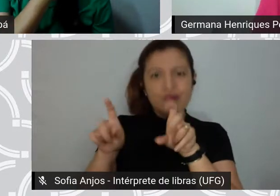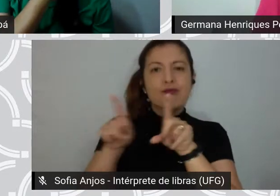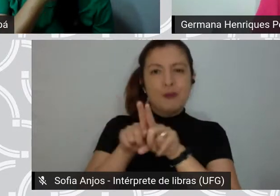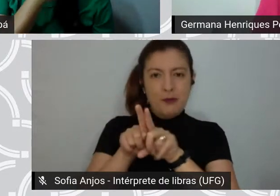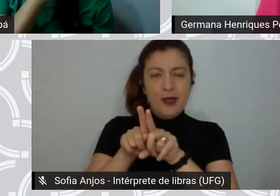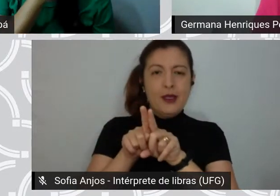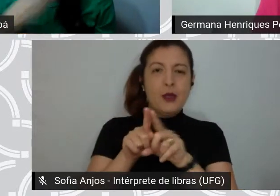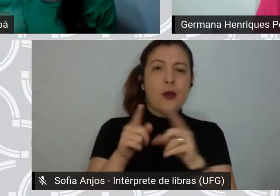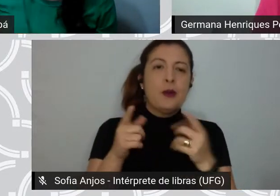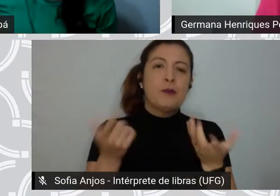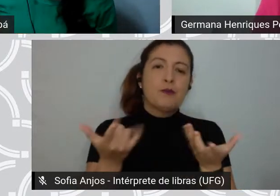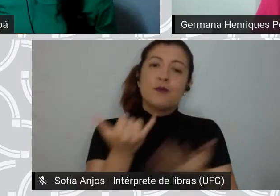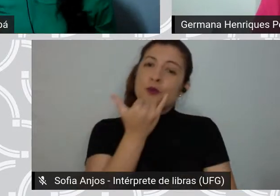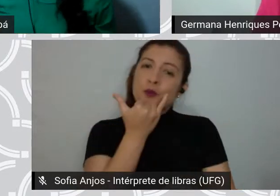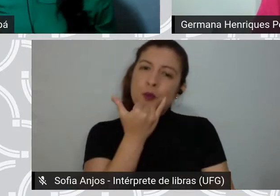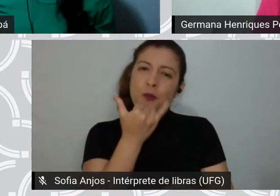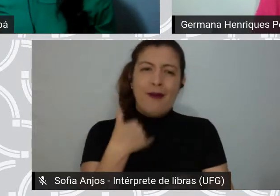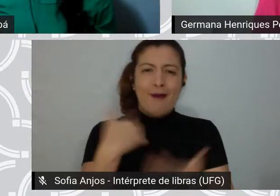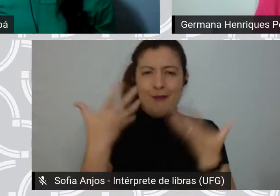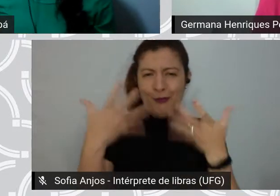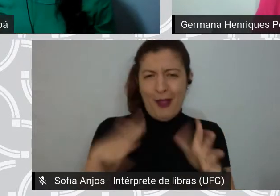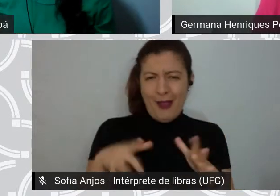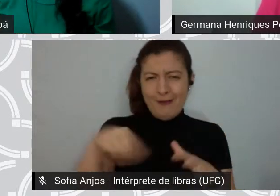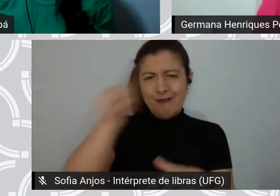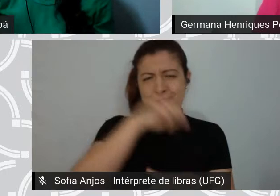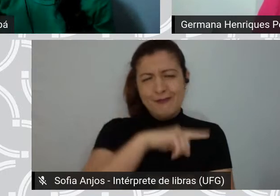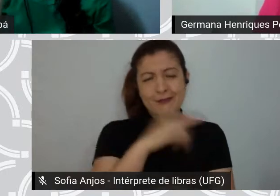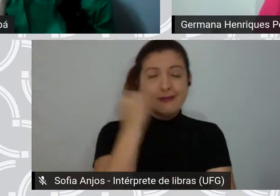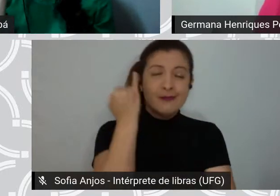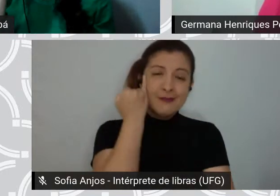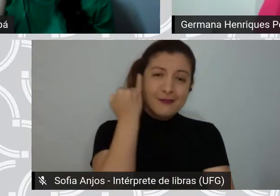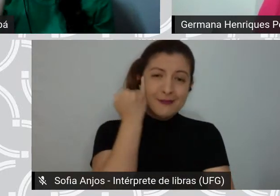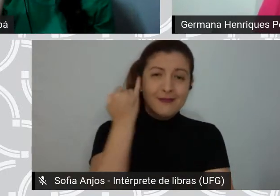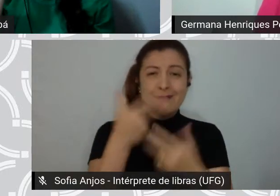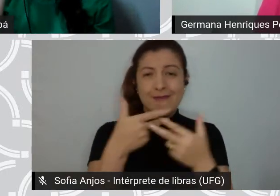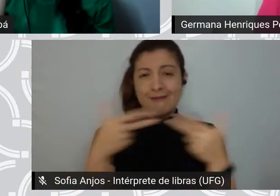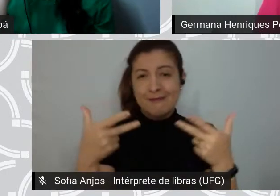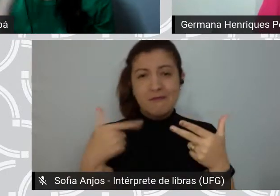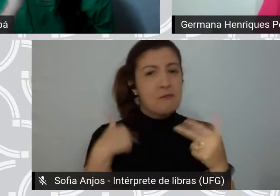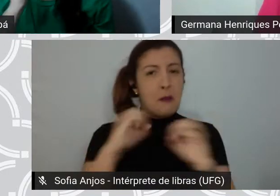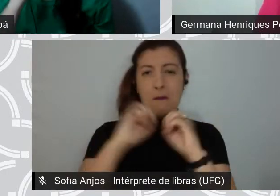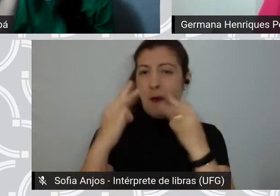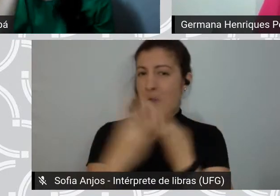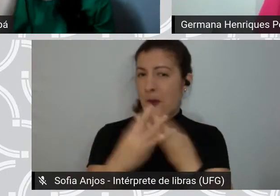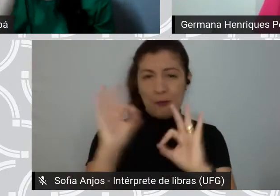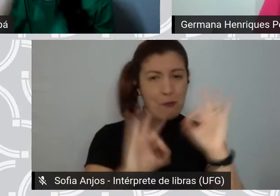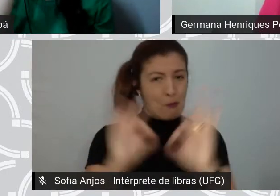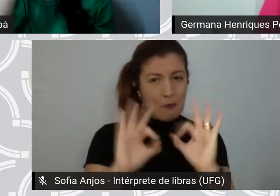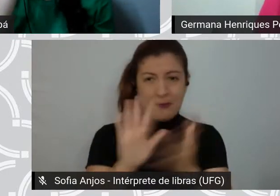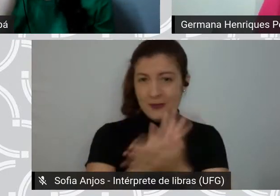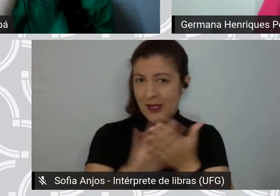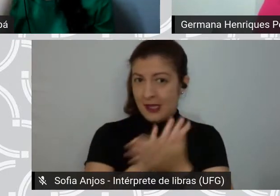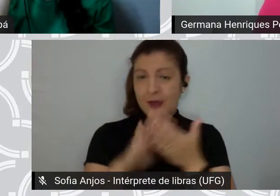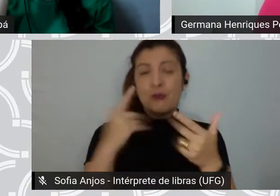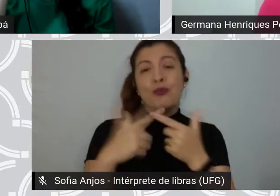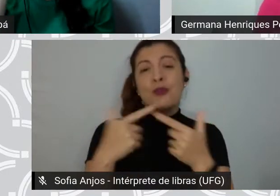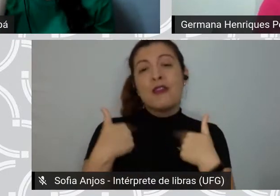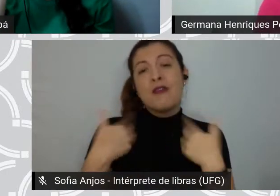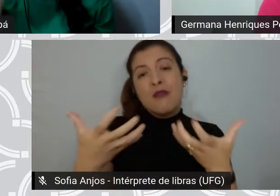não me alongar muito, porque eu gostaria muito de conversar com os colegas que estão aqui nos